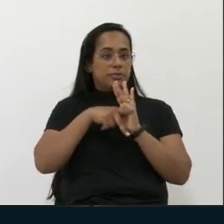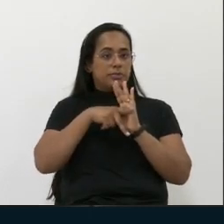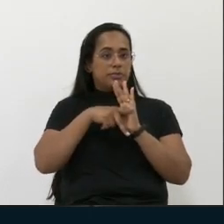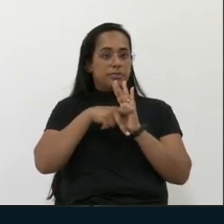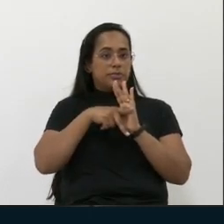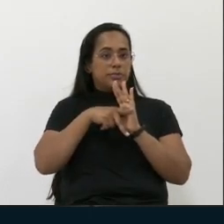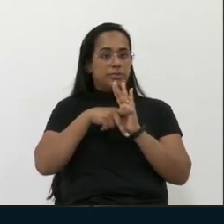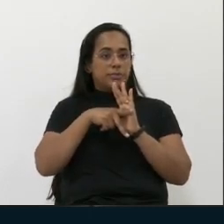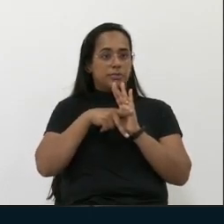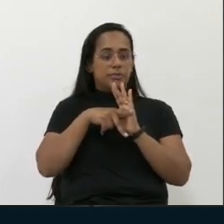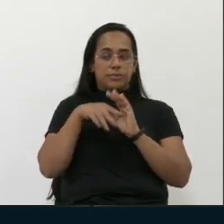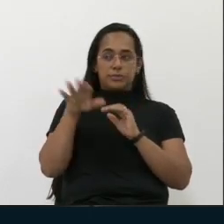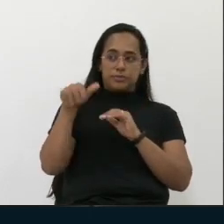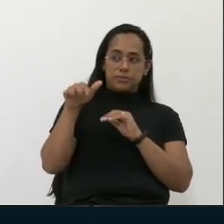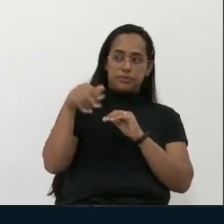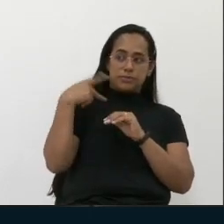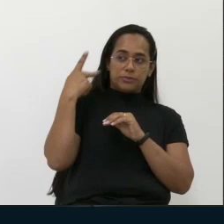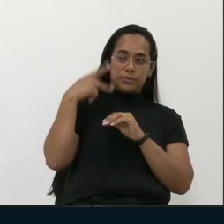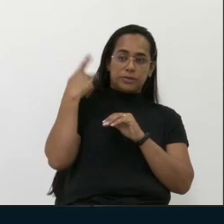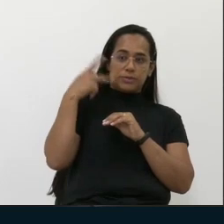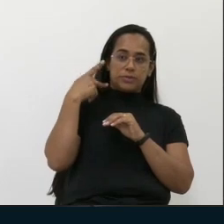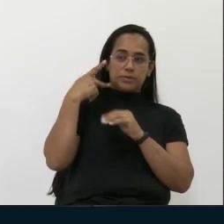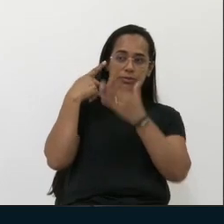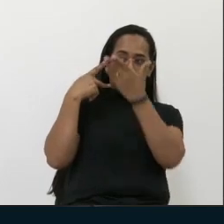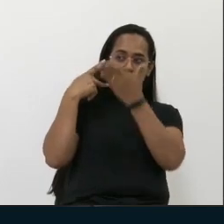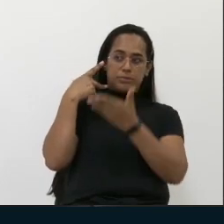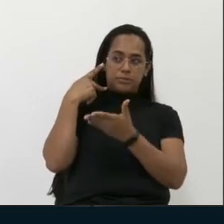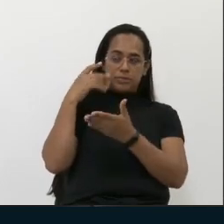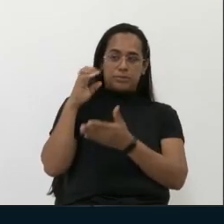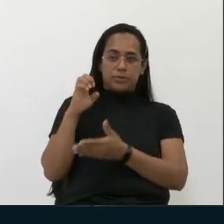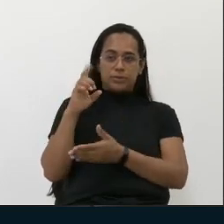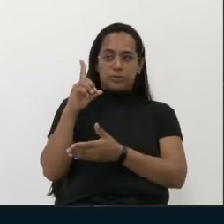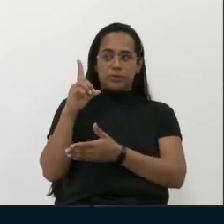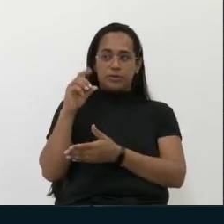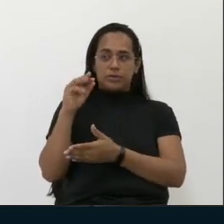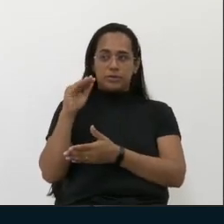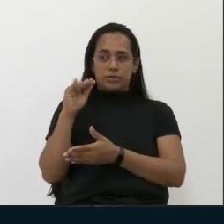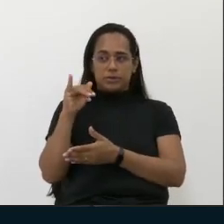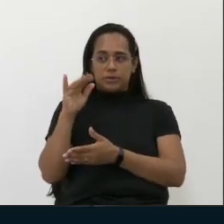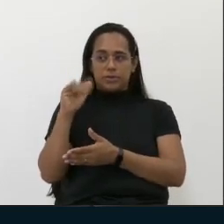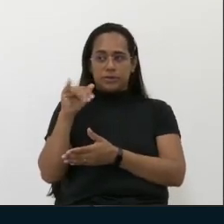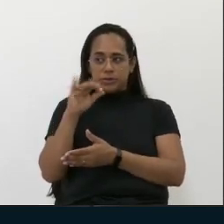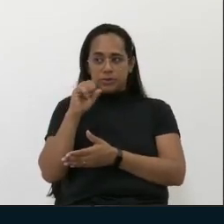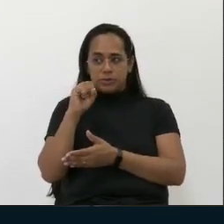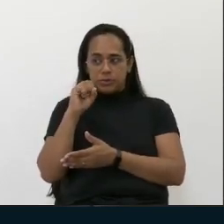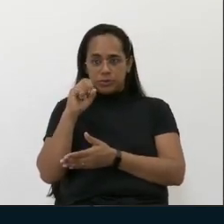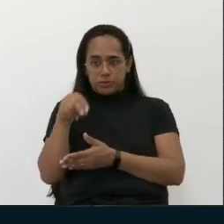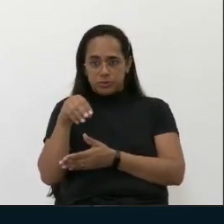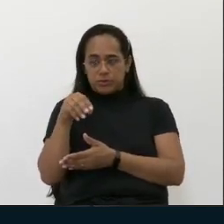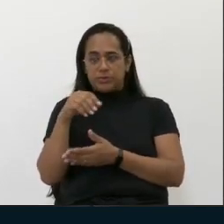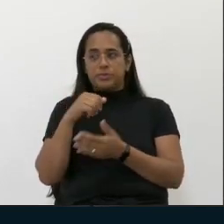Vereador Edmilson, estou falando com o senhor. Quando nós somos votar a concessão